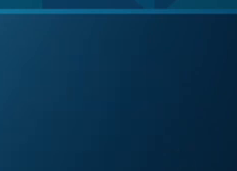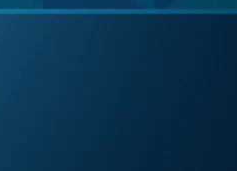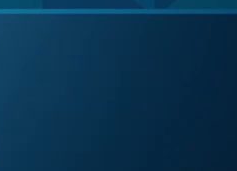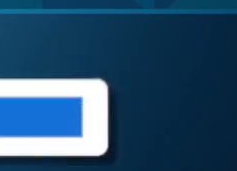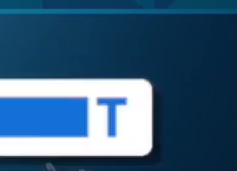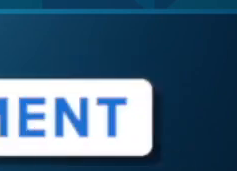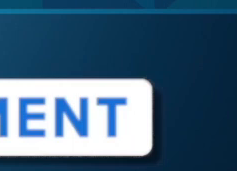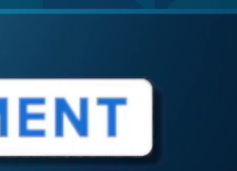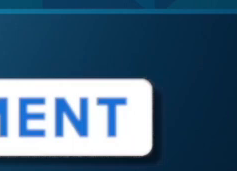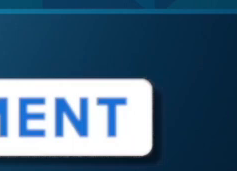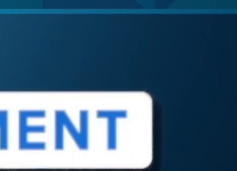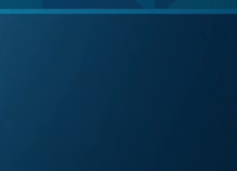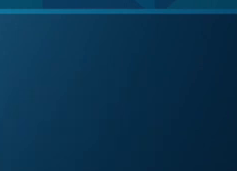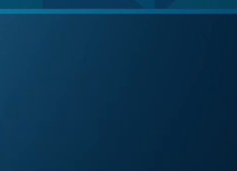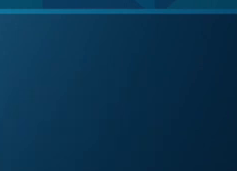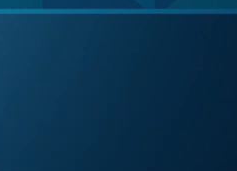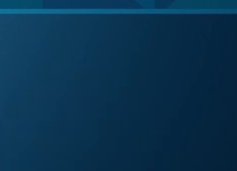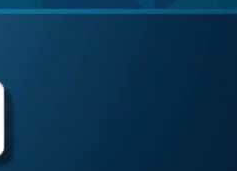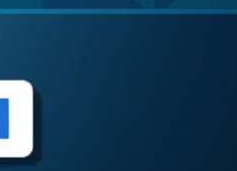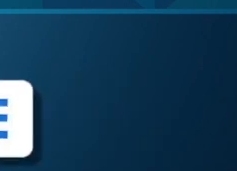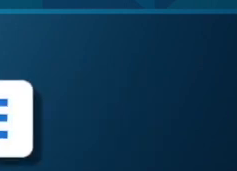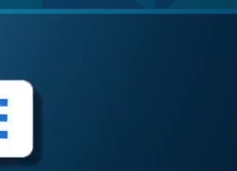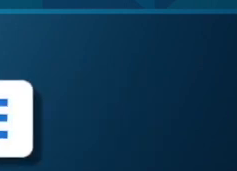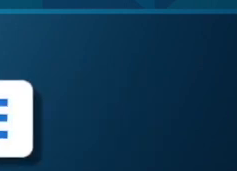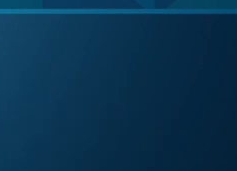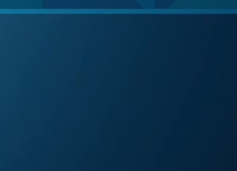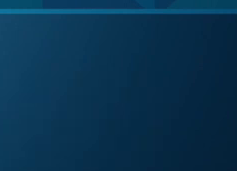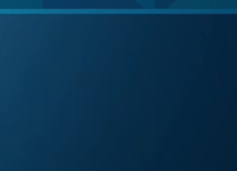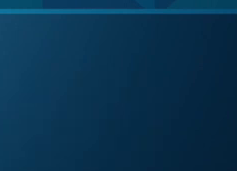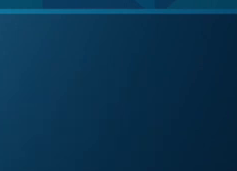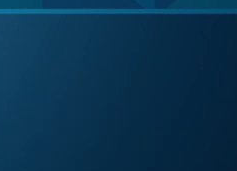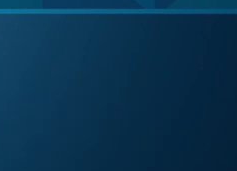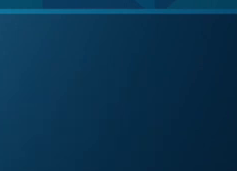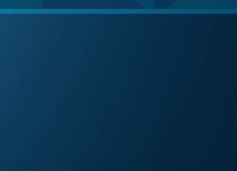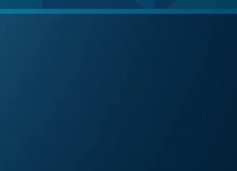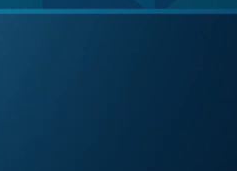notificação. Fó comentário, não faz tutan, va mídia social, siraceluk.